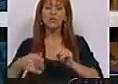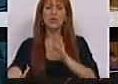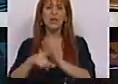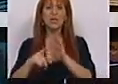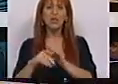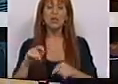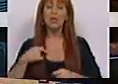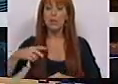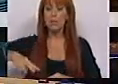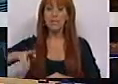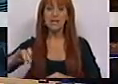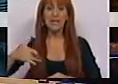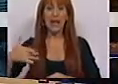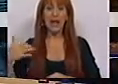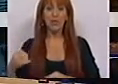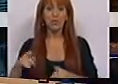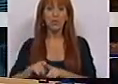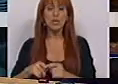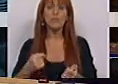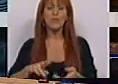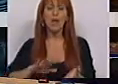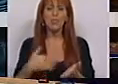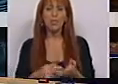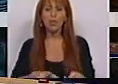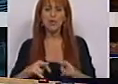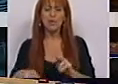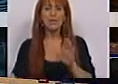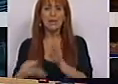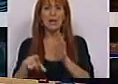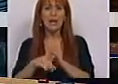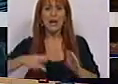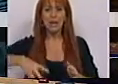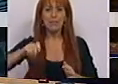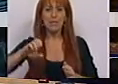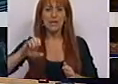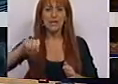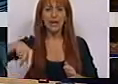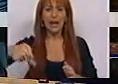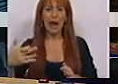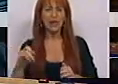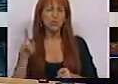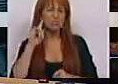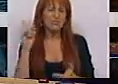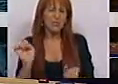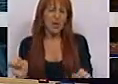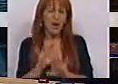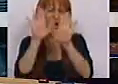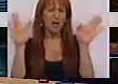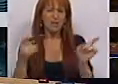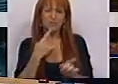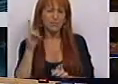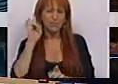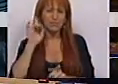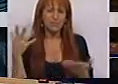da Lei do Mecenato. Há de facto uma proposta de alteração da Lei do Mecenato que não é substancial, vamos ser claros, não é